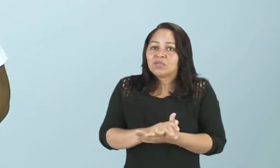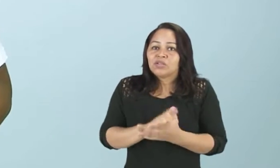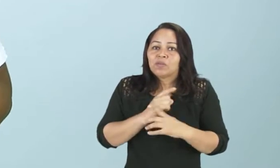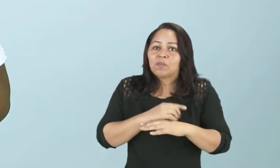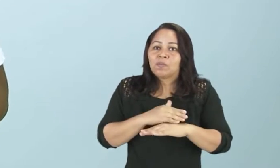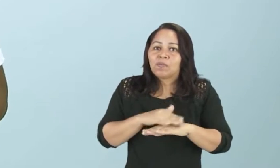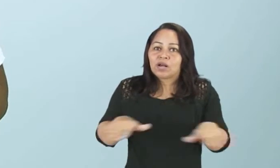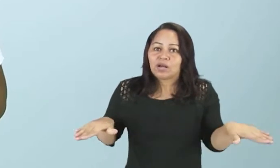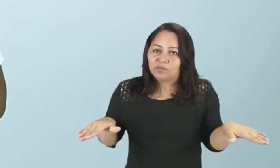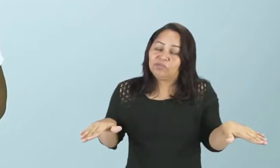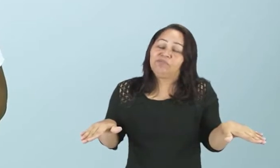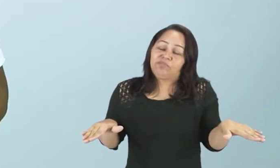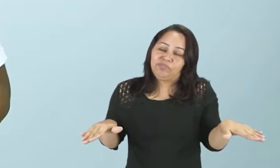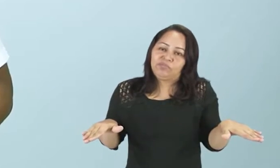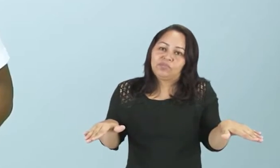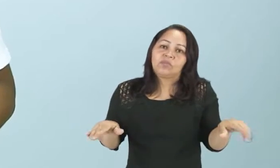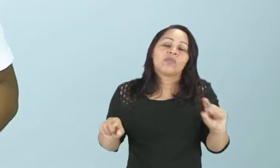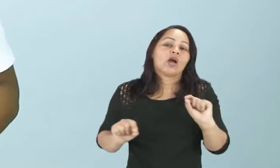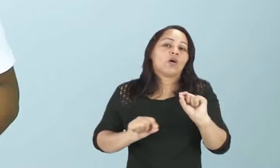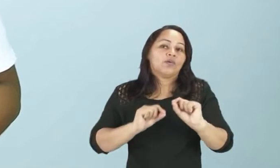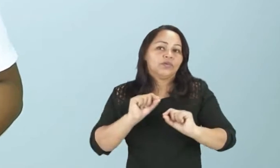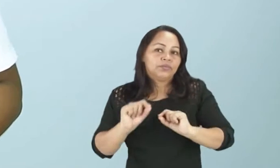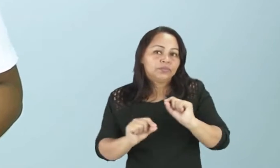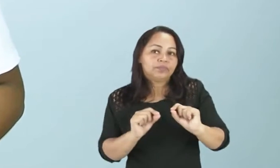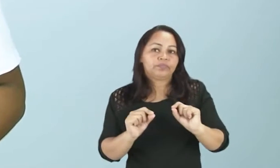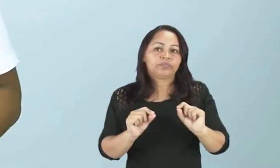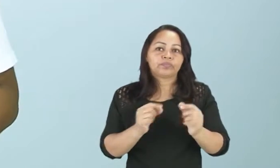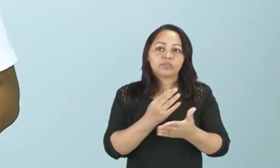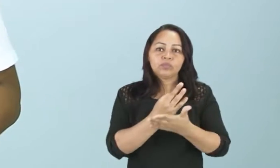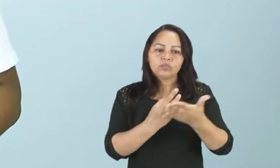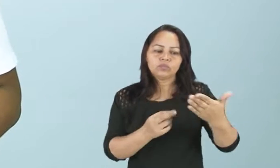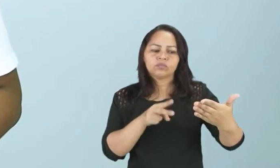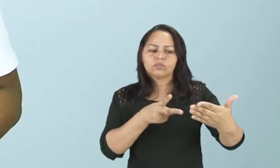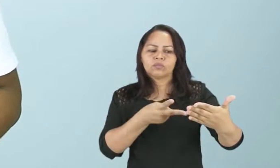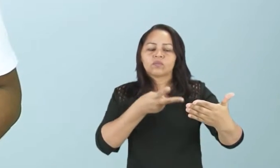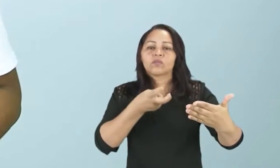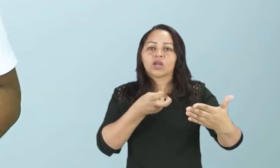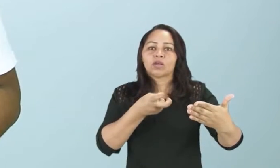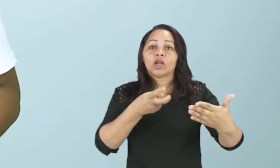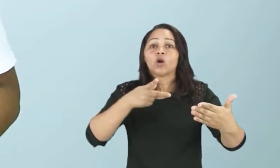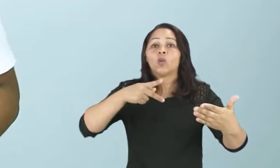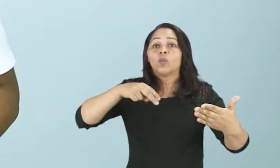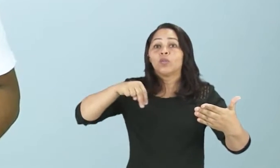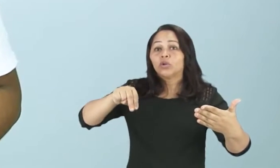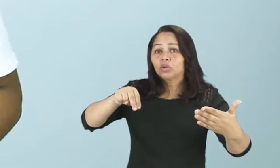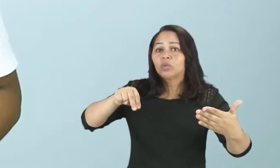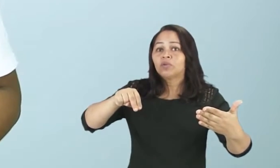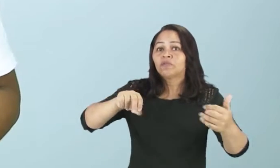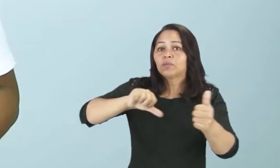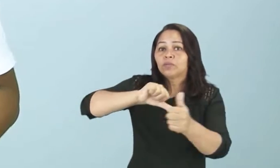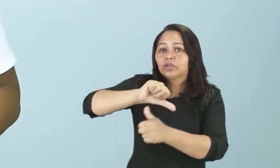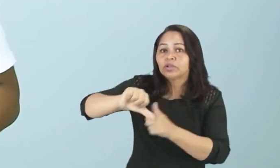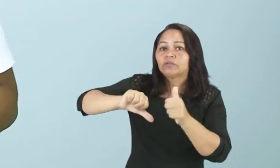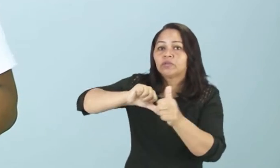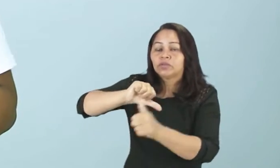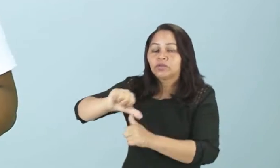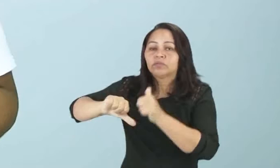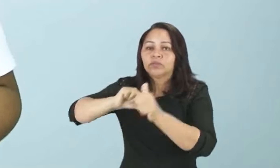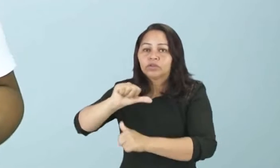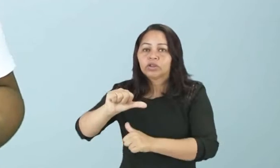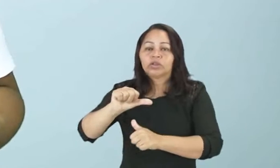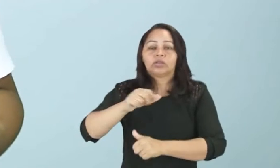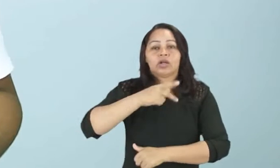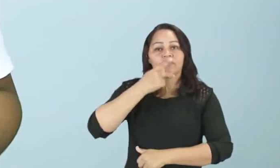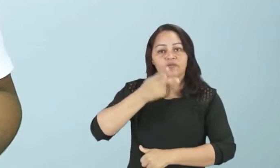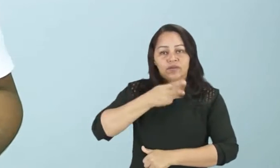nos ajudando, nos auxiliando a dar o tom que a gente quer no nosso discurso, tá? Na nossa fala e principalmente